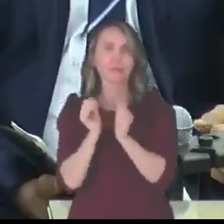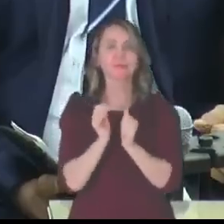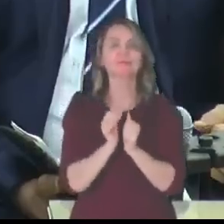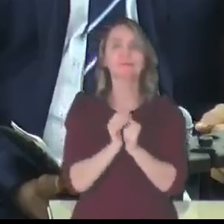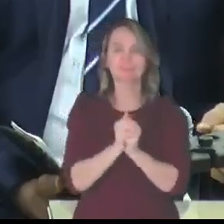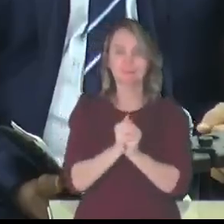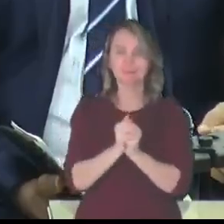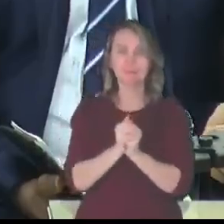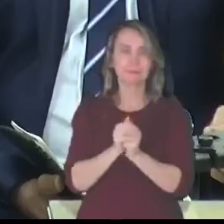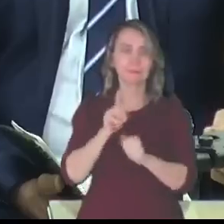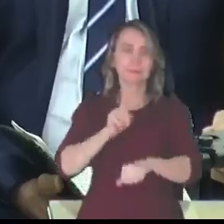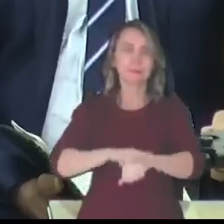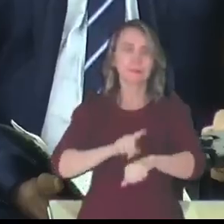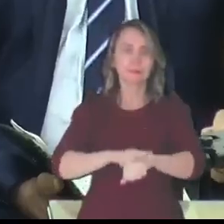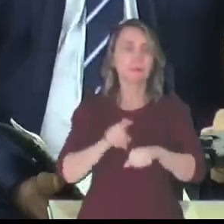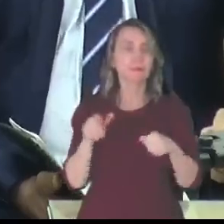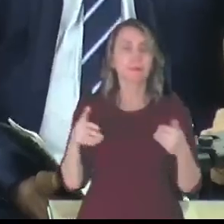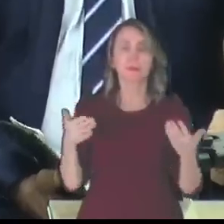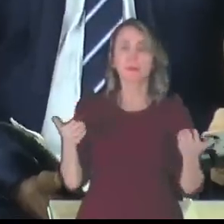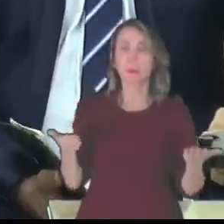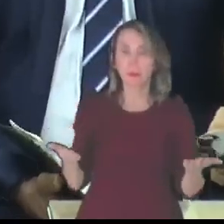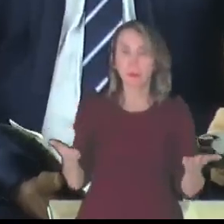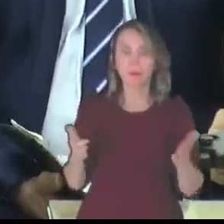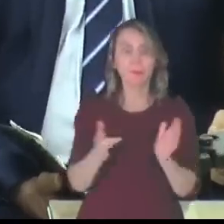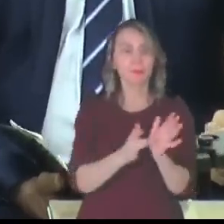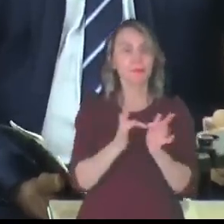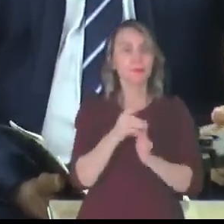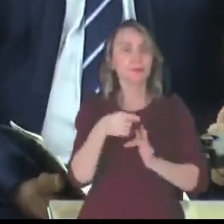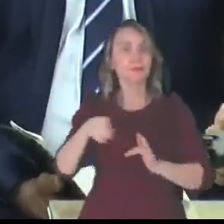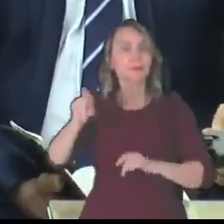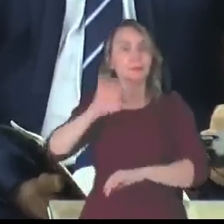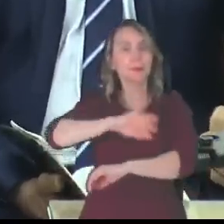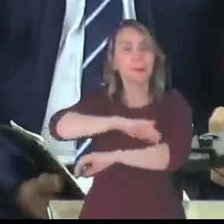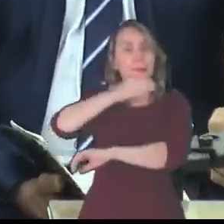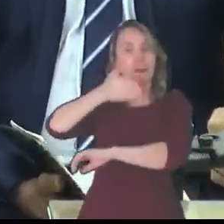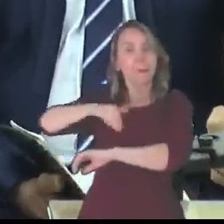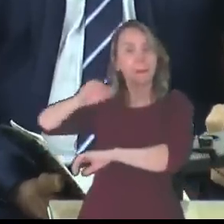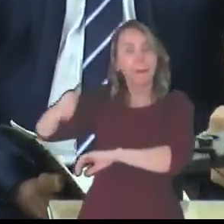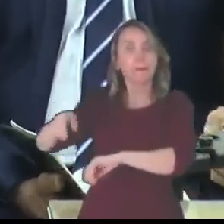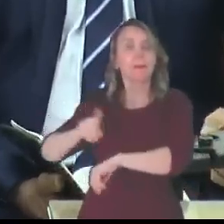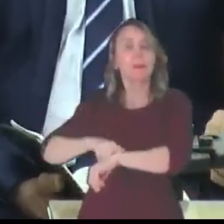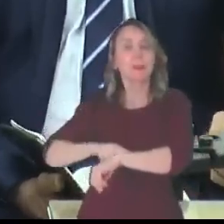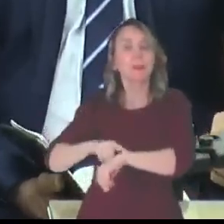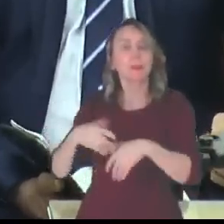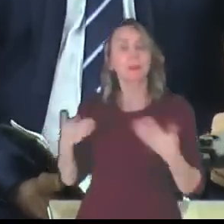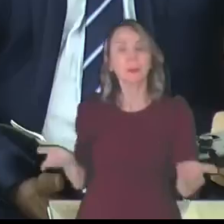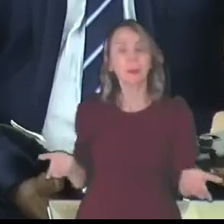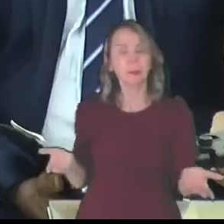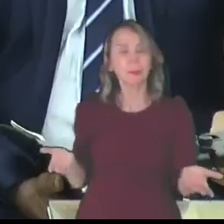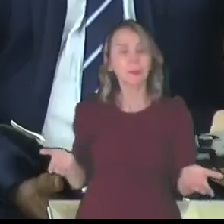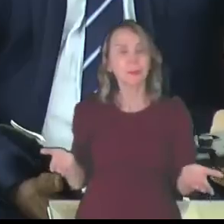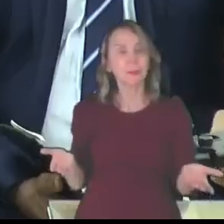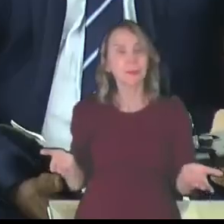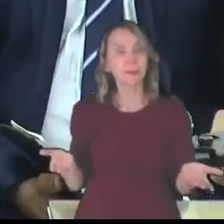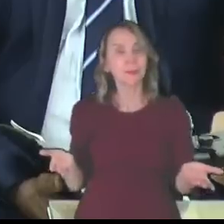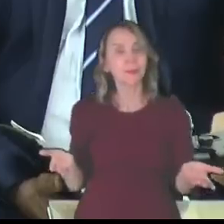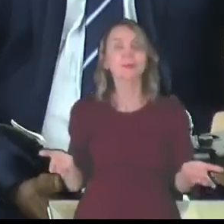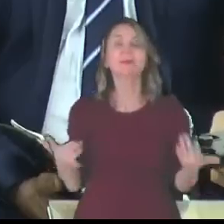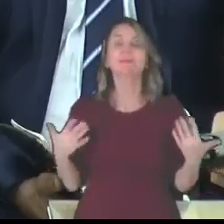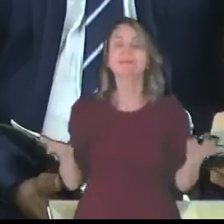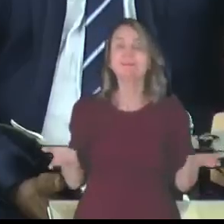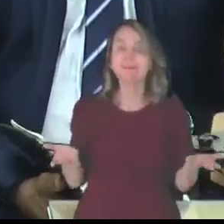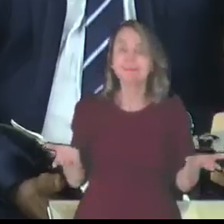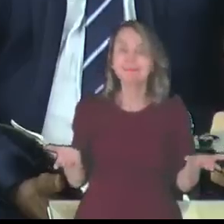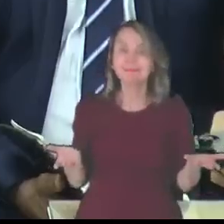Que hora é que o Senhor Jesus vai para o monte da mirra e para o roteiro do incenso que hora é vamos ver se vocês aprenderam Qual é a hora meus irmãos